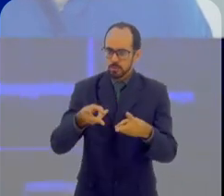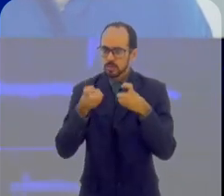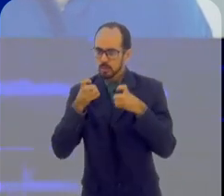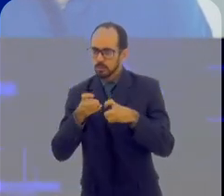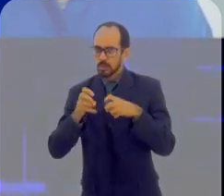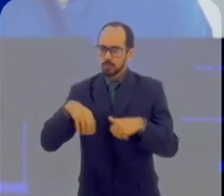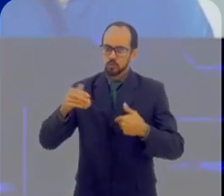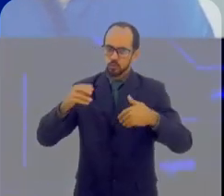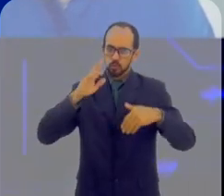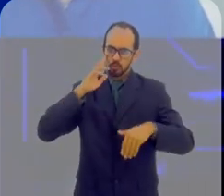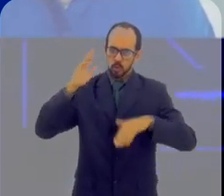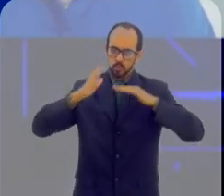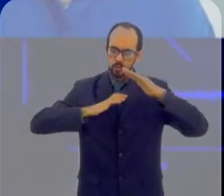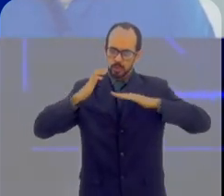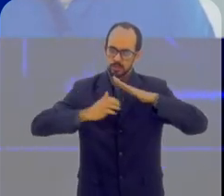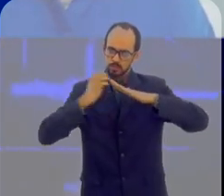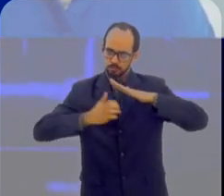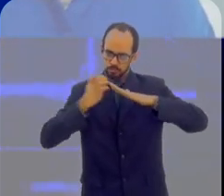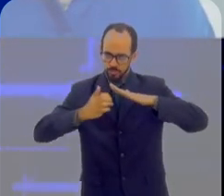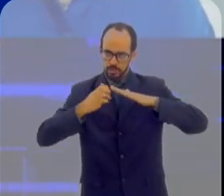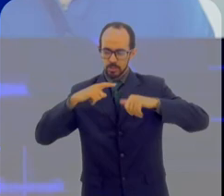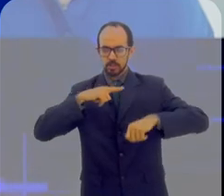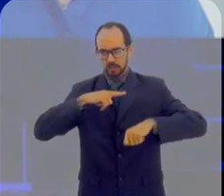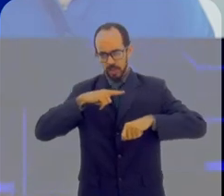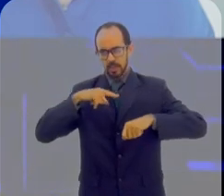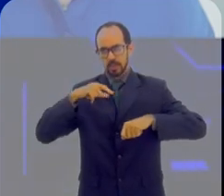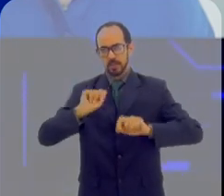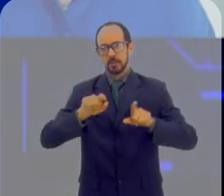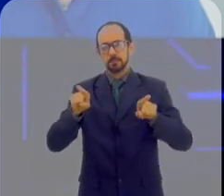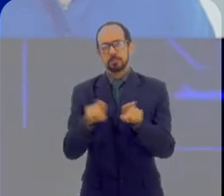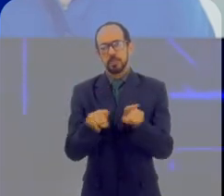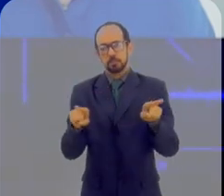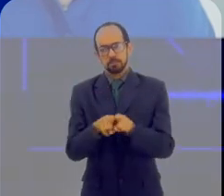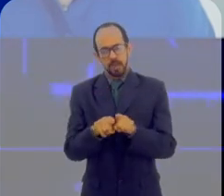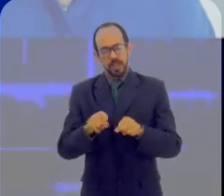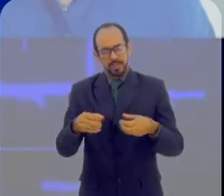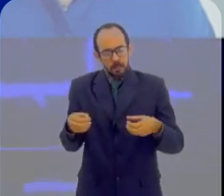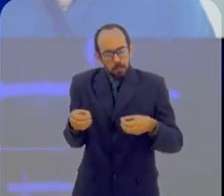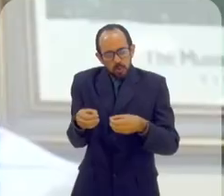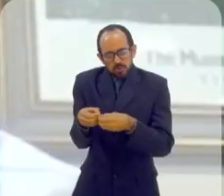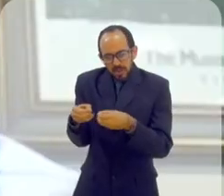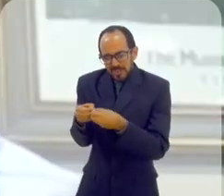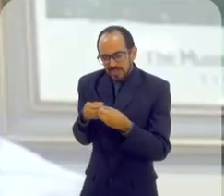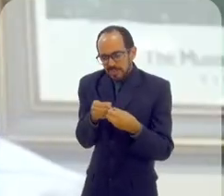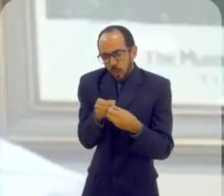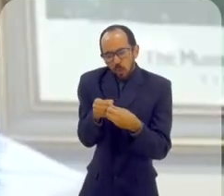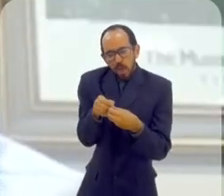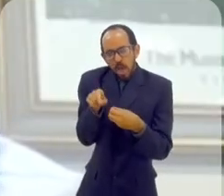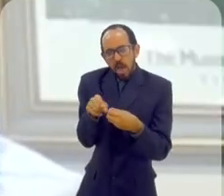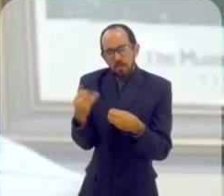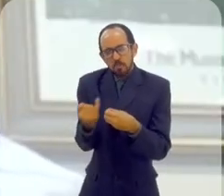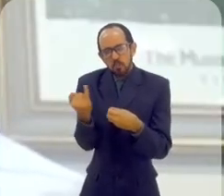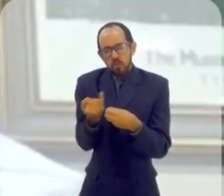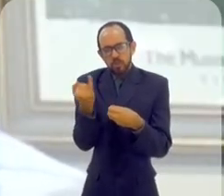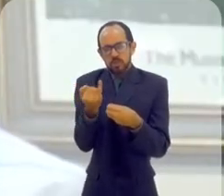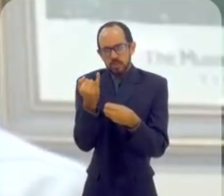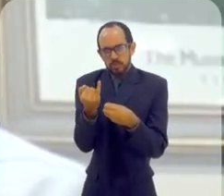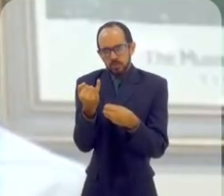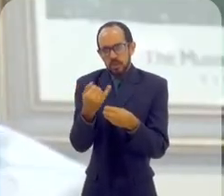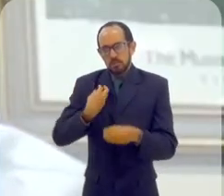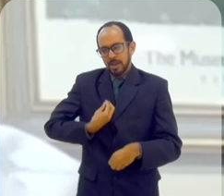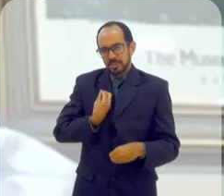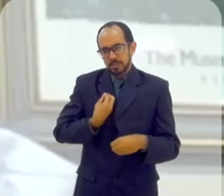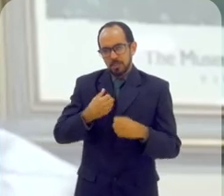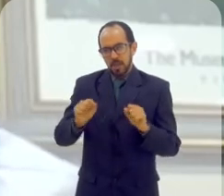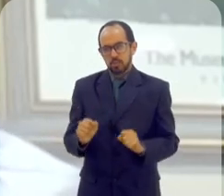nós enxergamos como industriais que existe por nosso estado Então essa aproximação e esses canais é muito importante